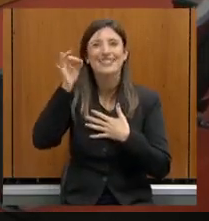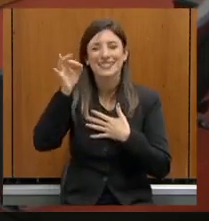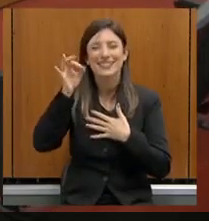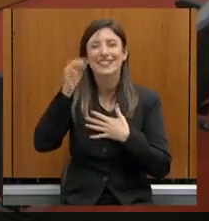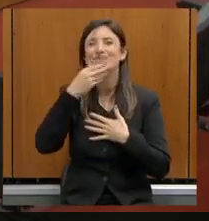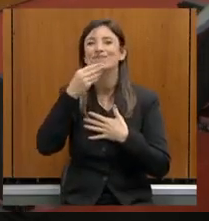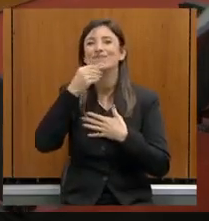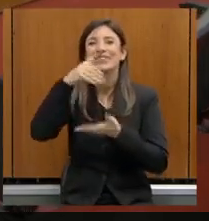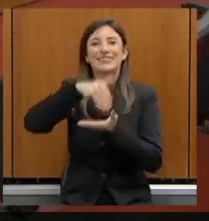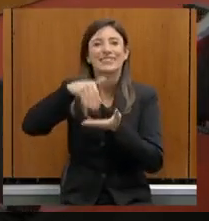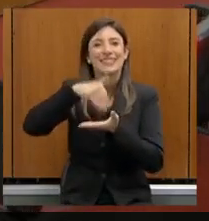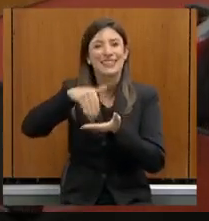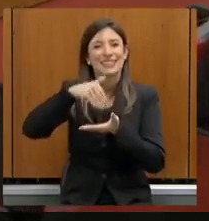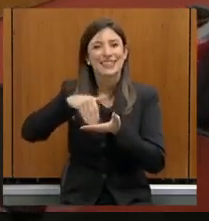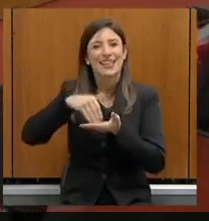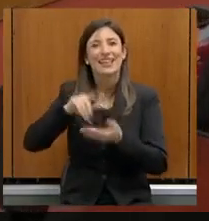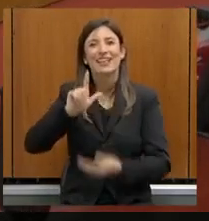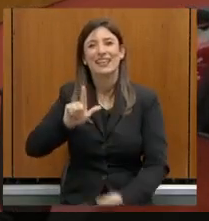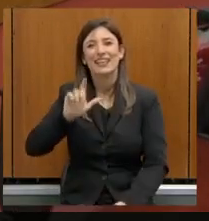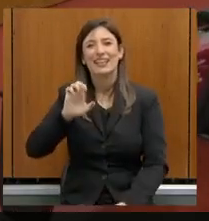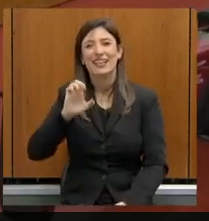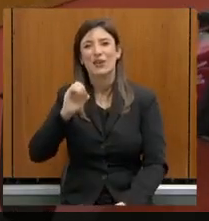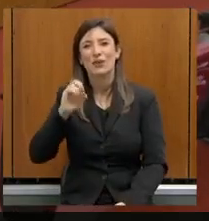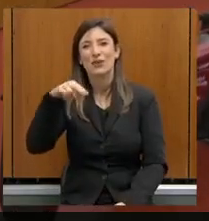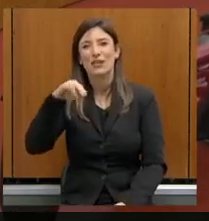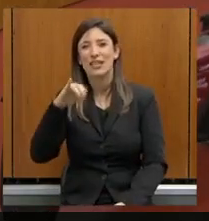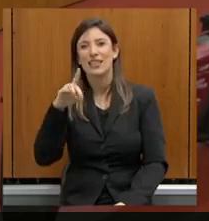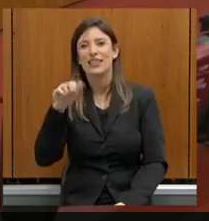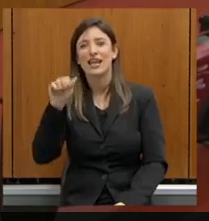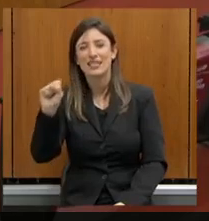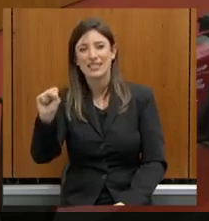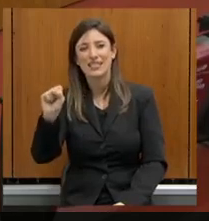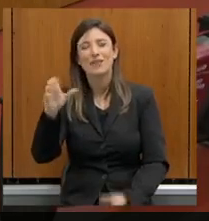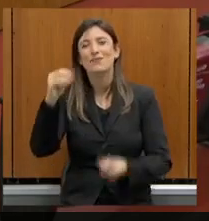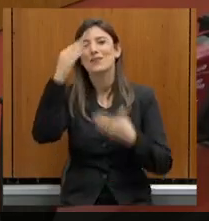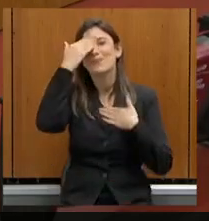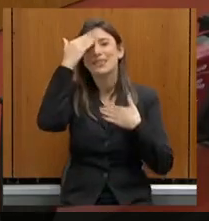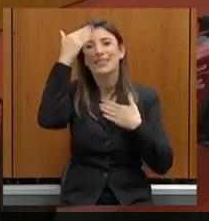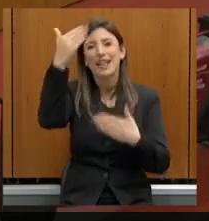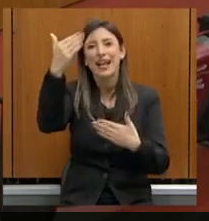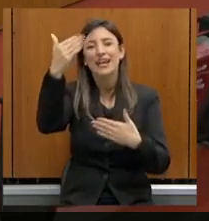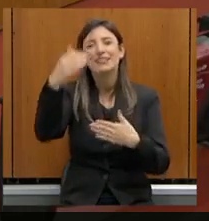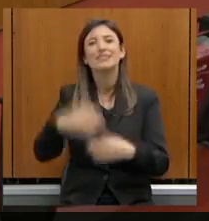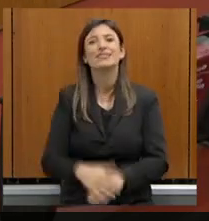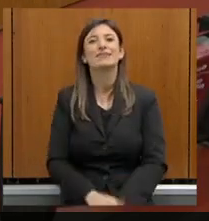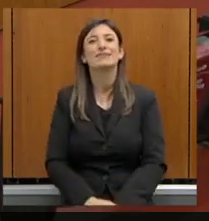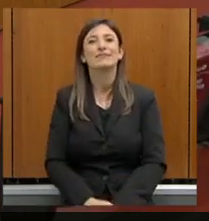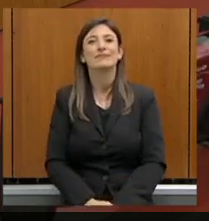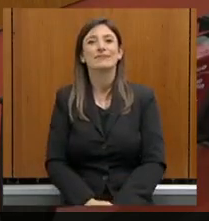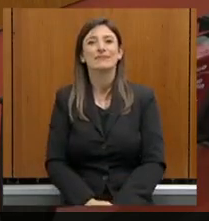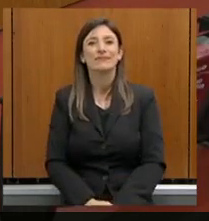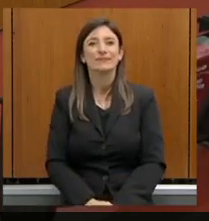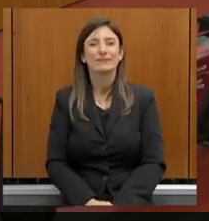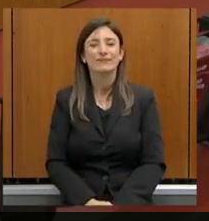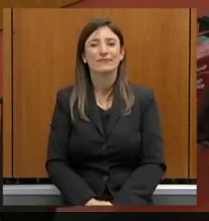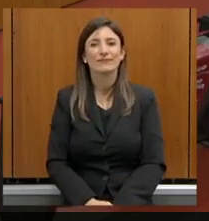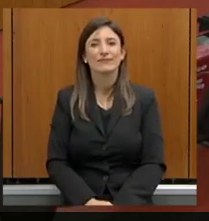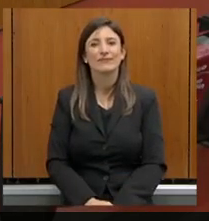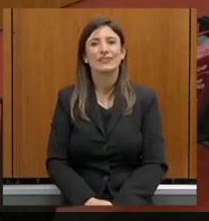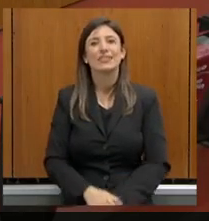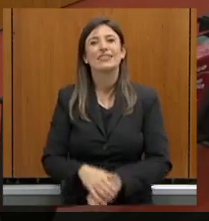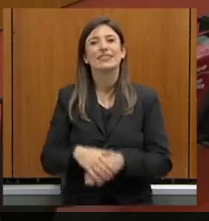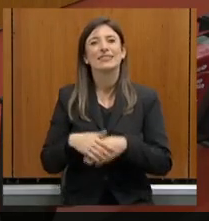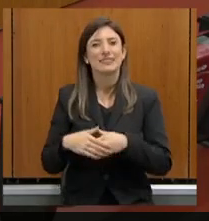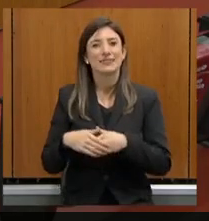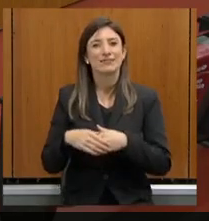Leônidas Oliveira. Muito obrigado, secretário. Eu quero aqui, antes de passar a palavra